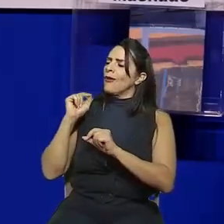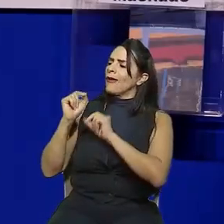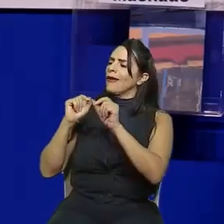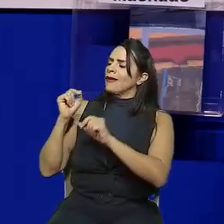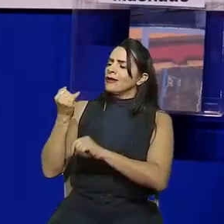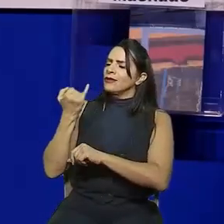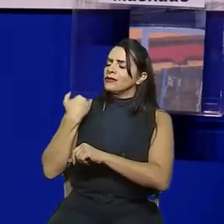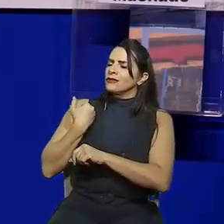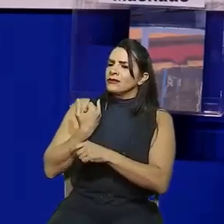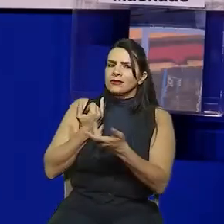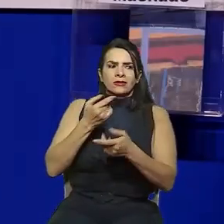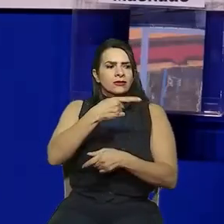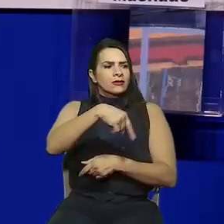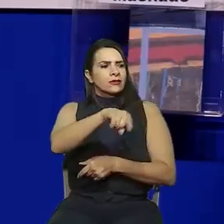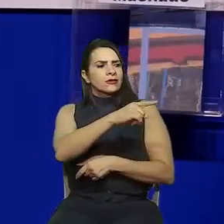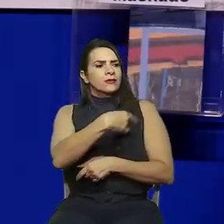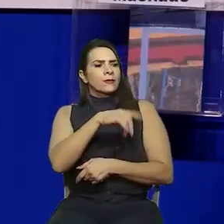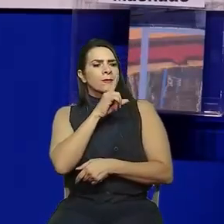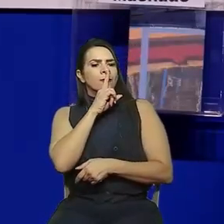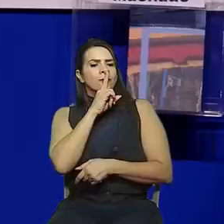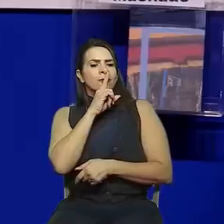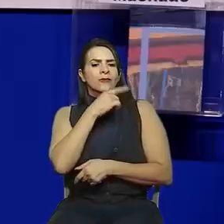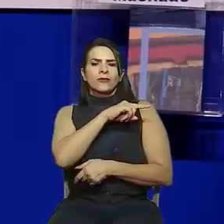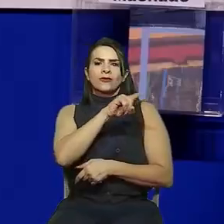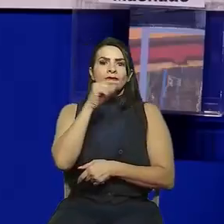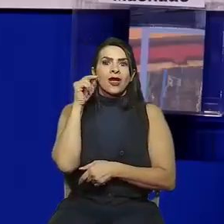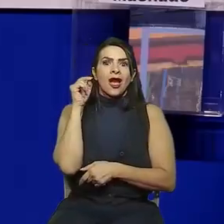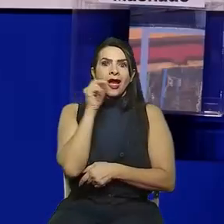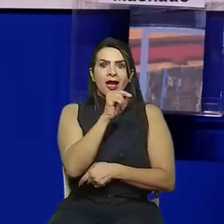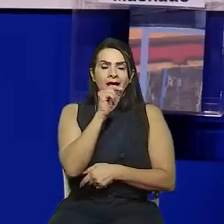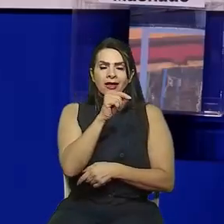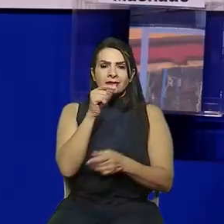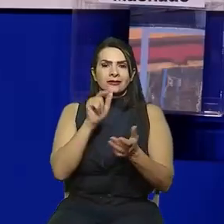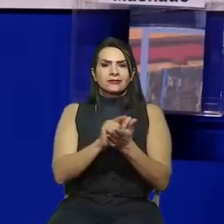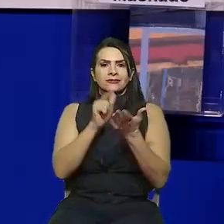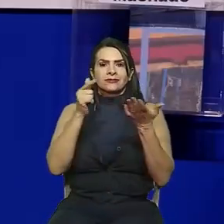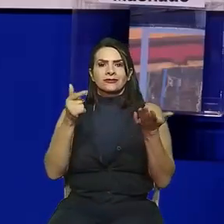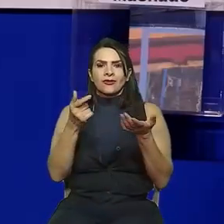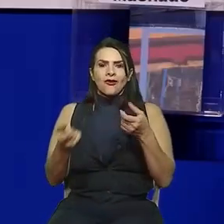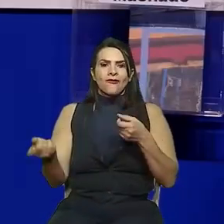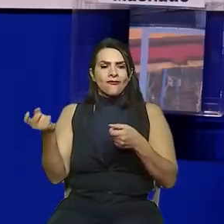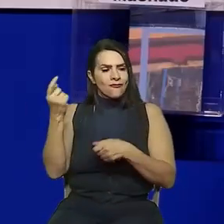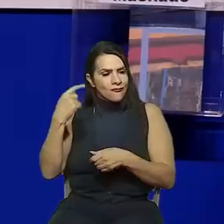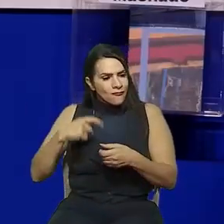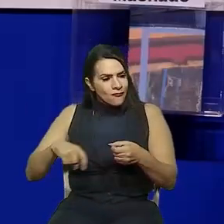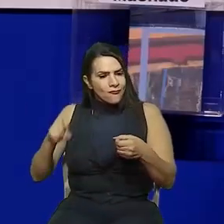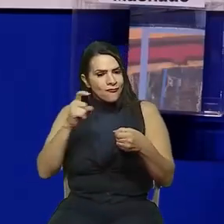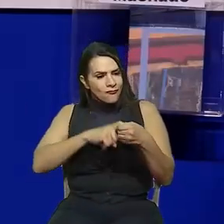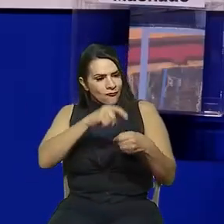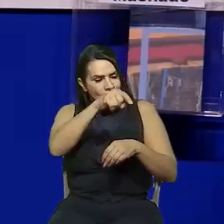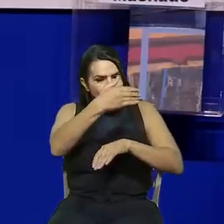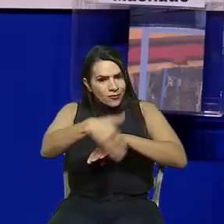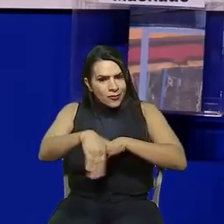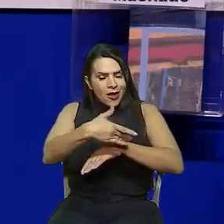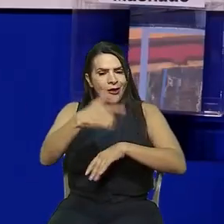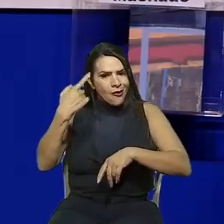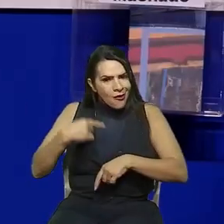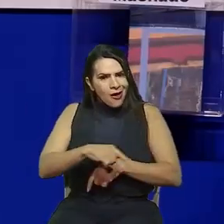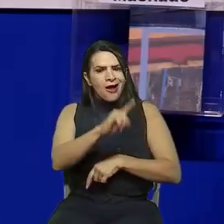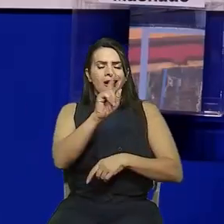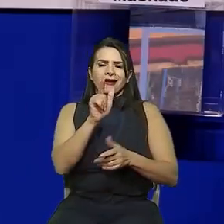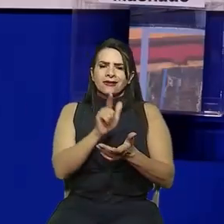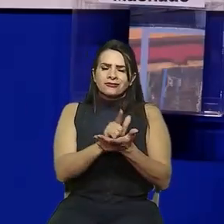Eu disse, ninguém quis falar. E você não viu que essa é a matéria? Volta para a rua e faça.